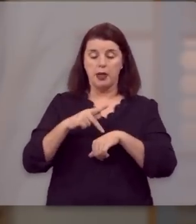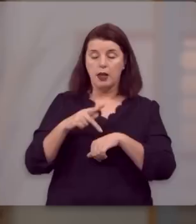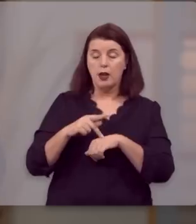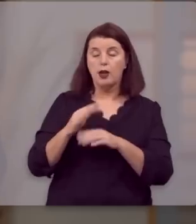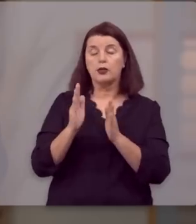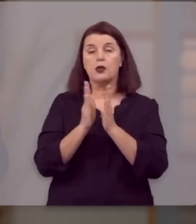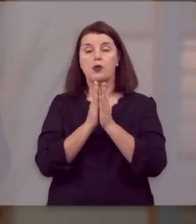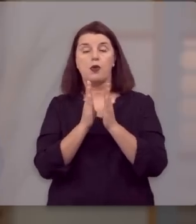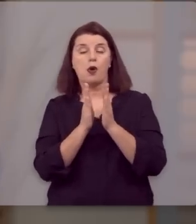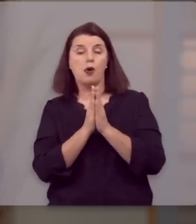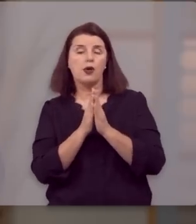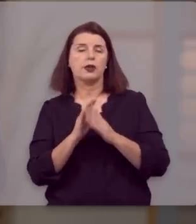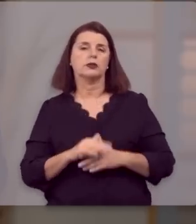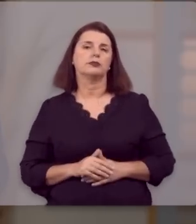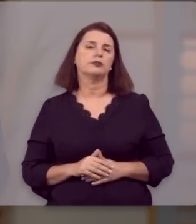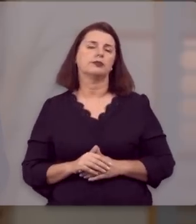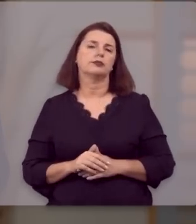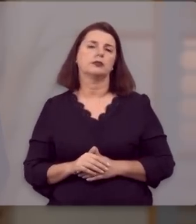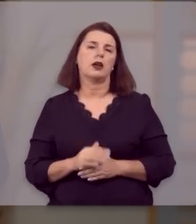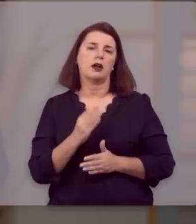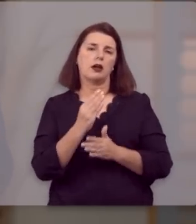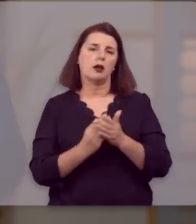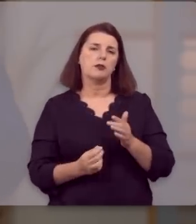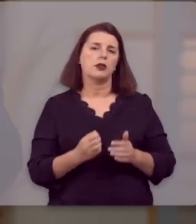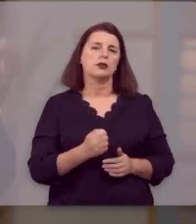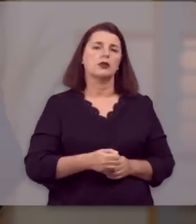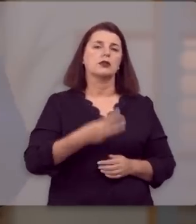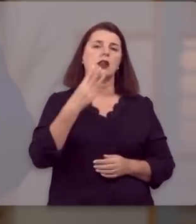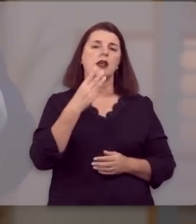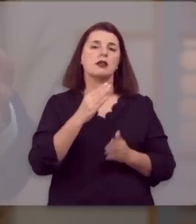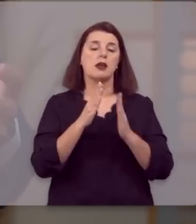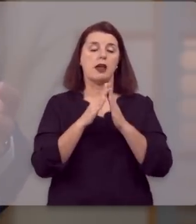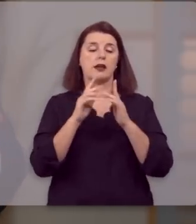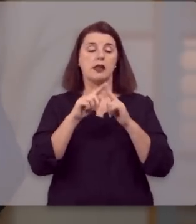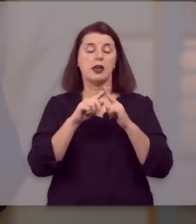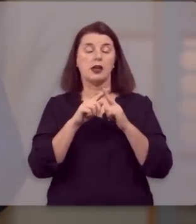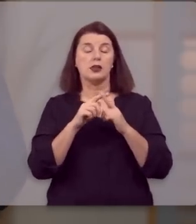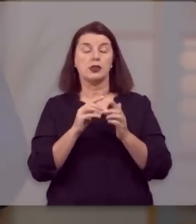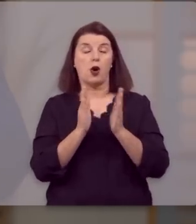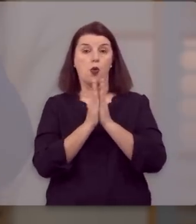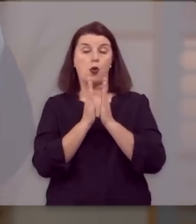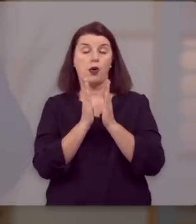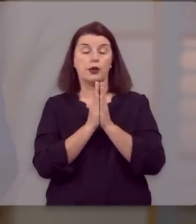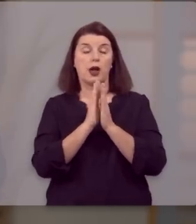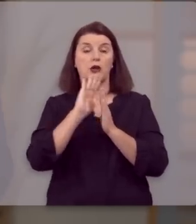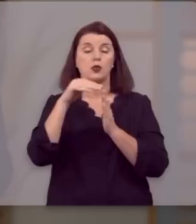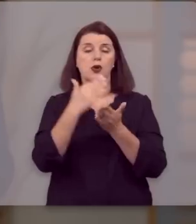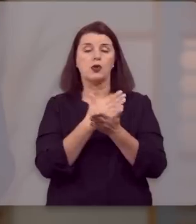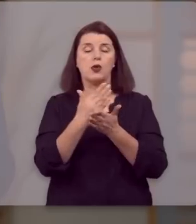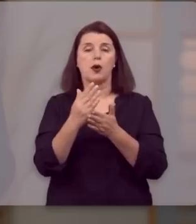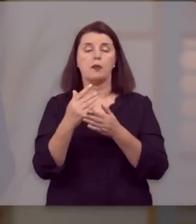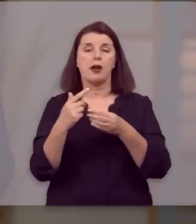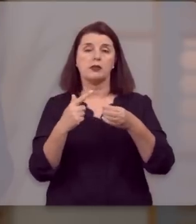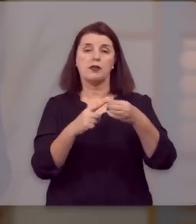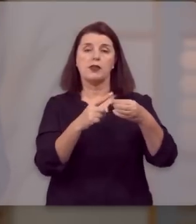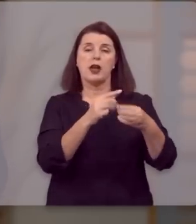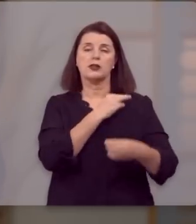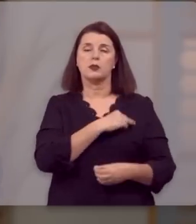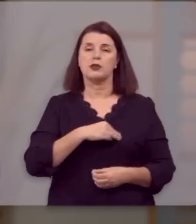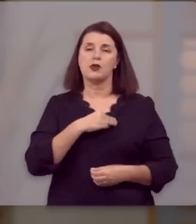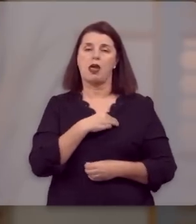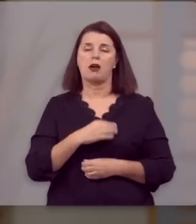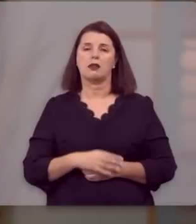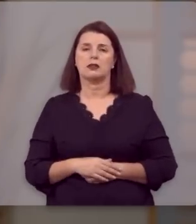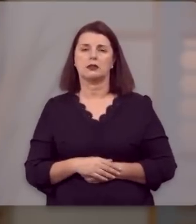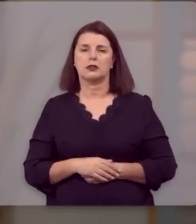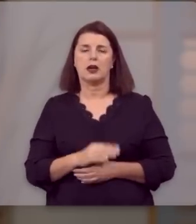está orando, Cornélio está orando. No capítulo 13, a igreja está orando quando começa a primeira viagem